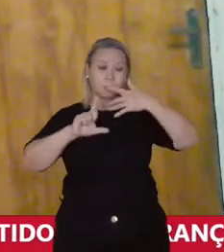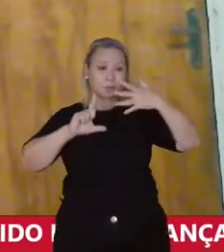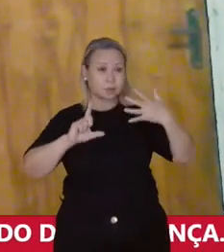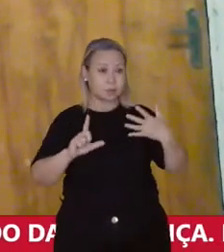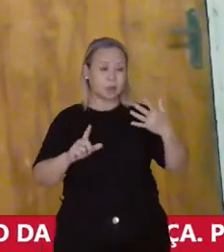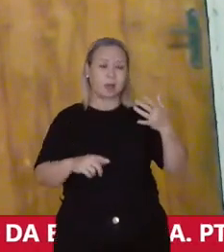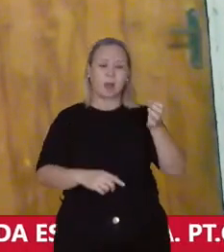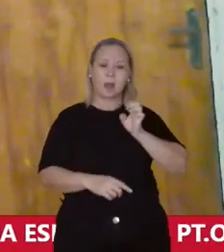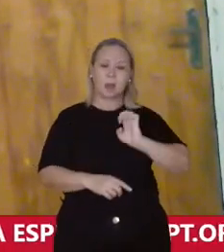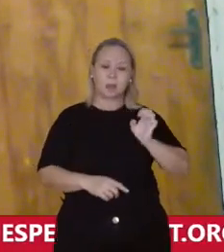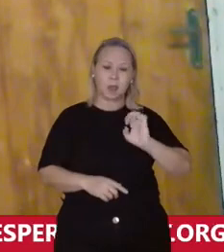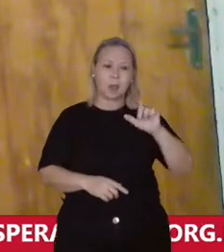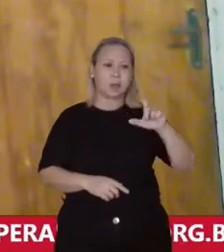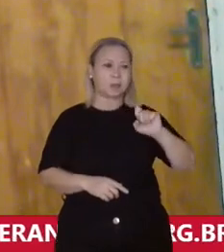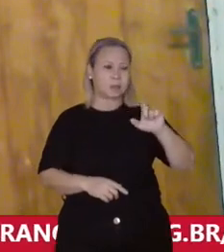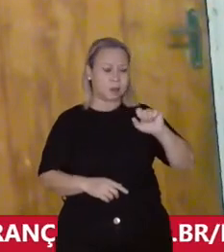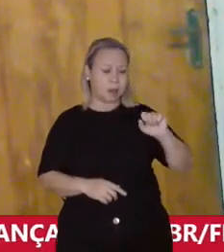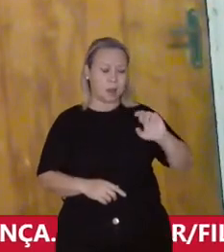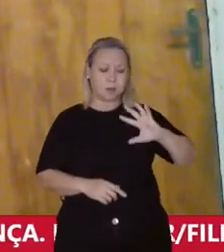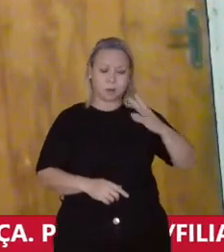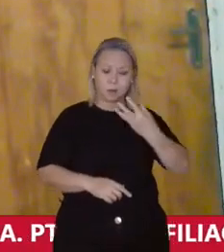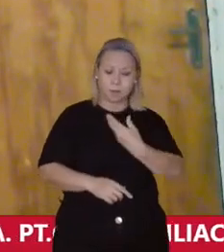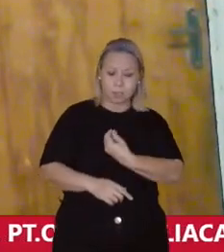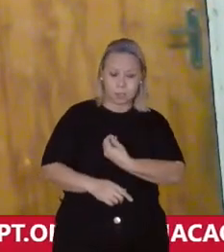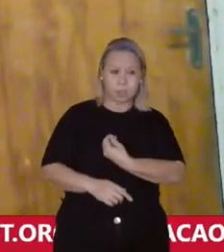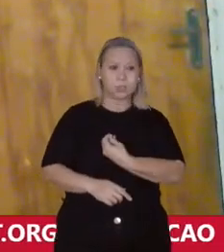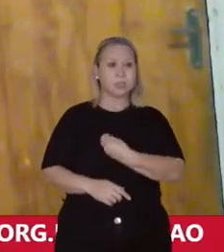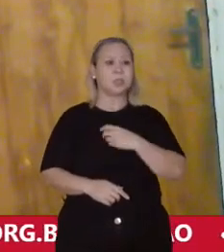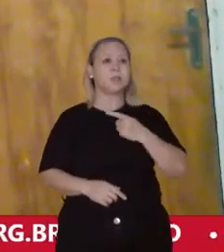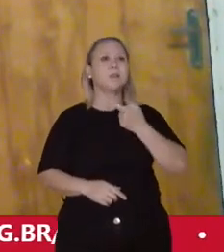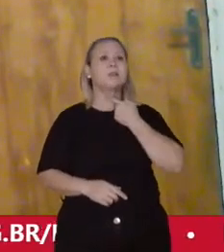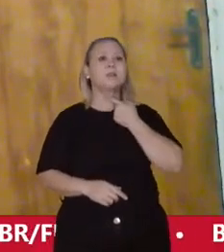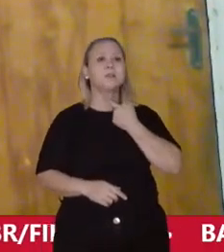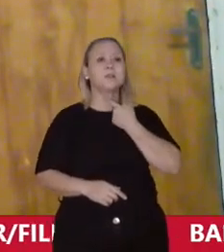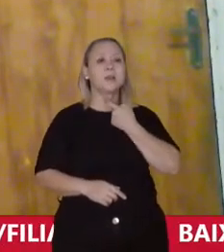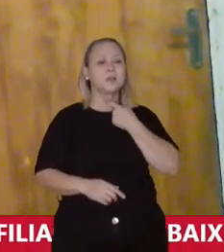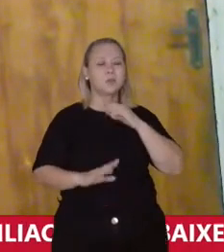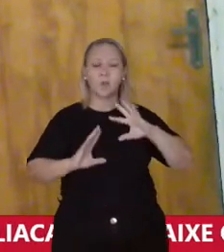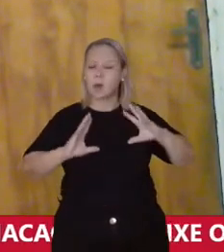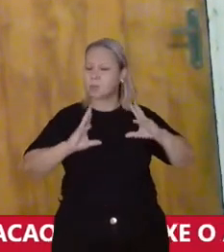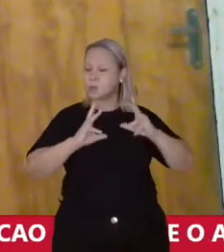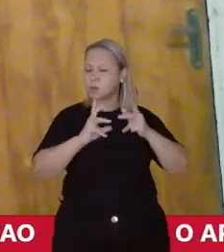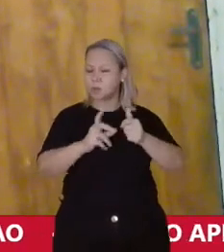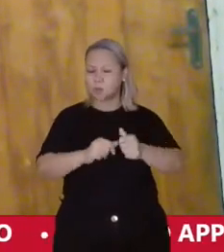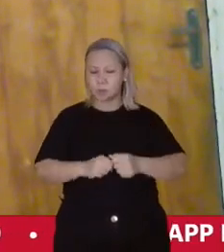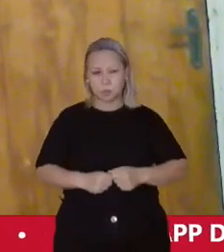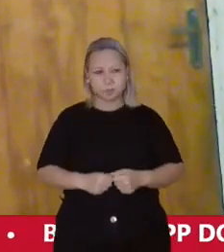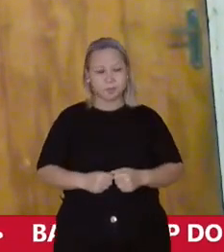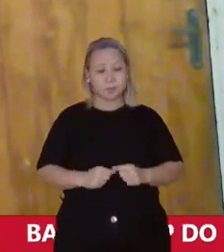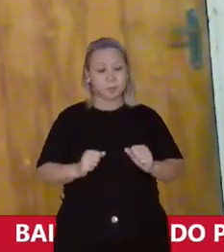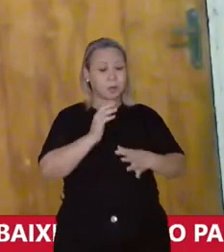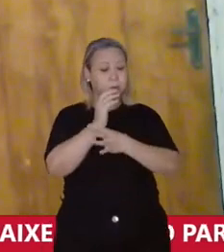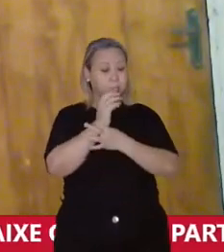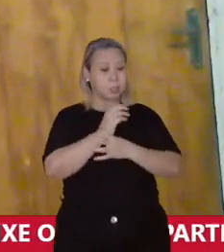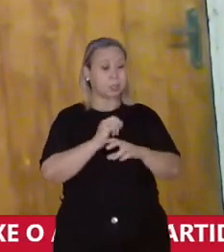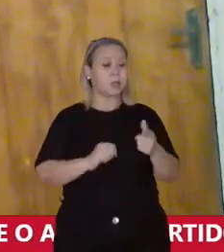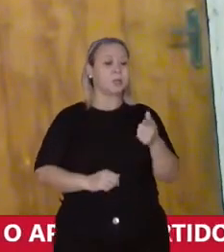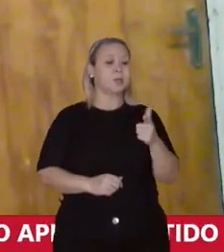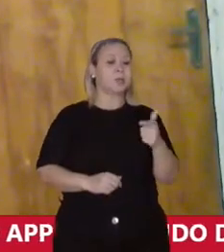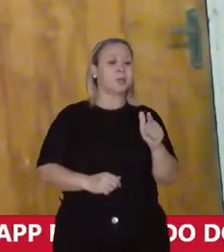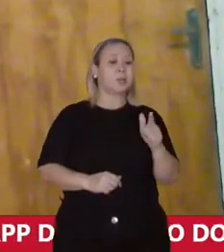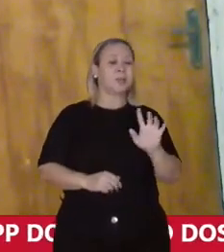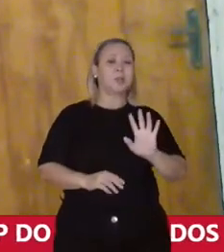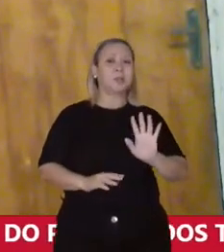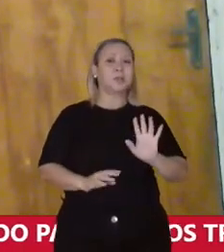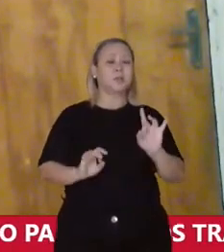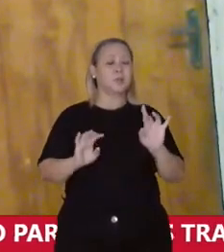travestis, transexuais, que possam estar ocupando realmente esses espaços de poder e garantindo que a gente não só tenha representatividade, mas como a gente